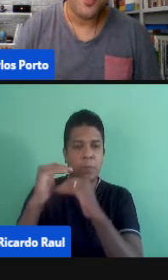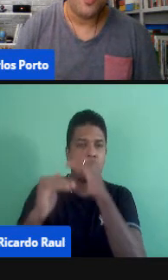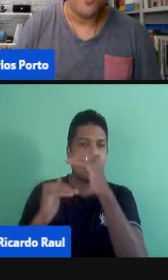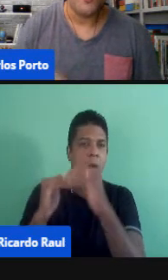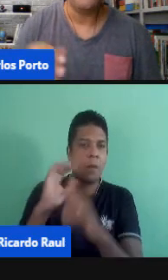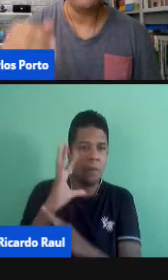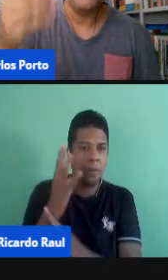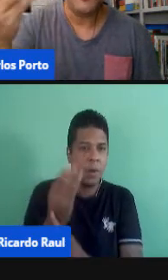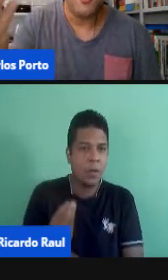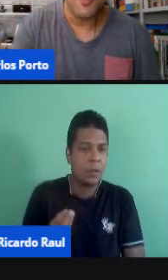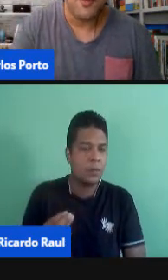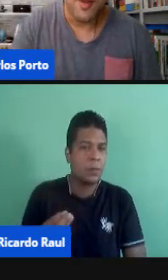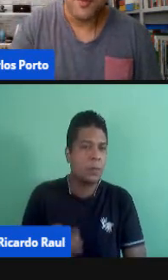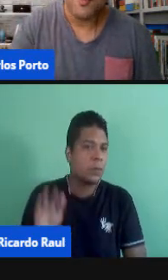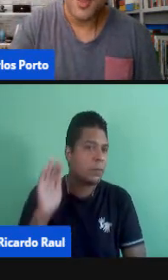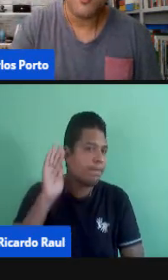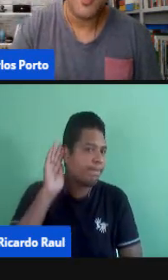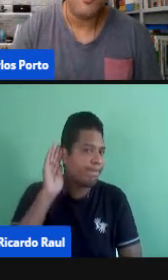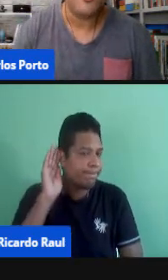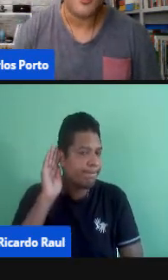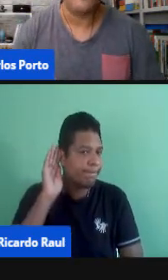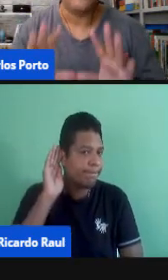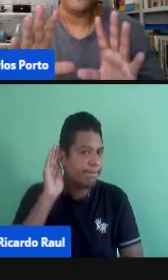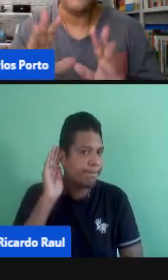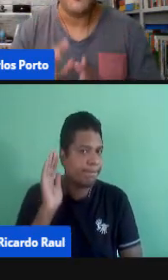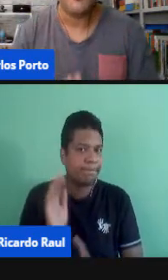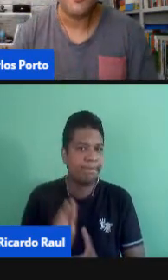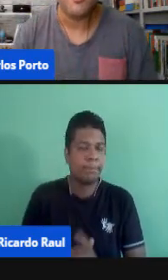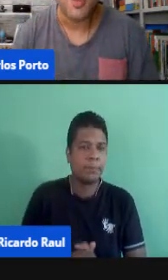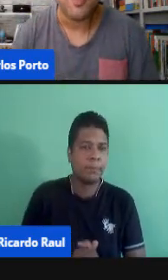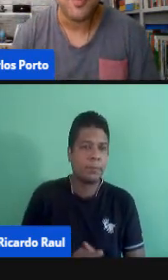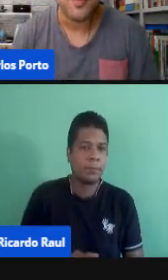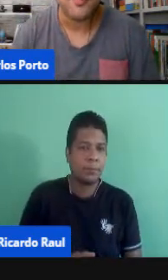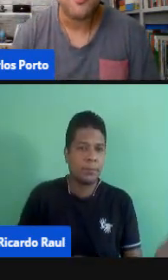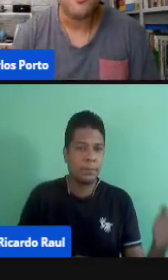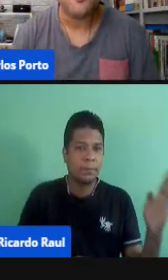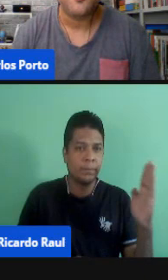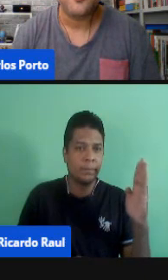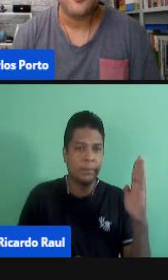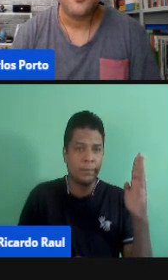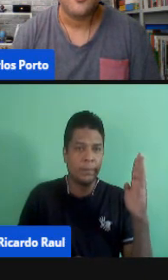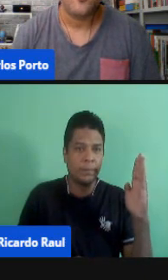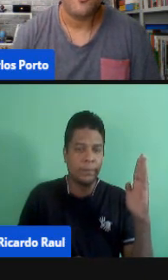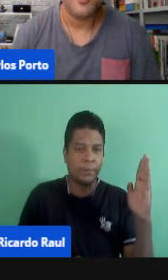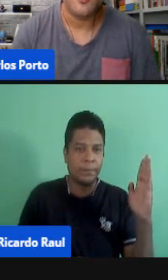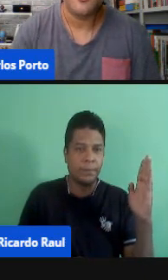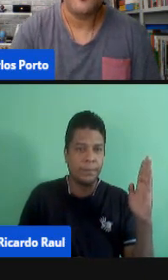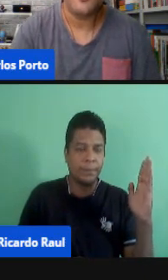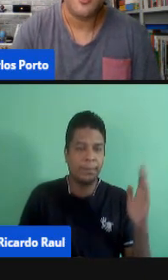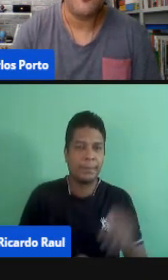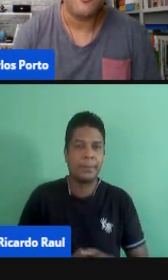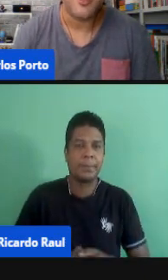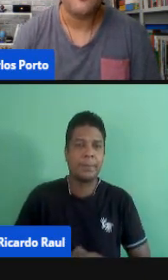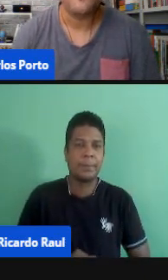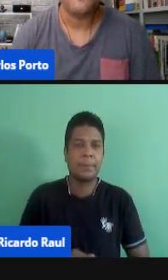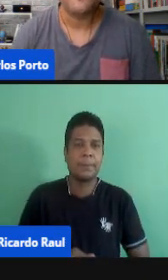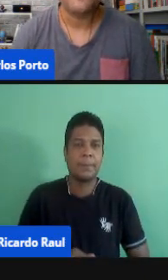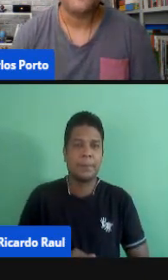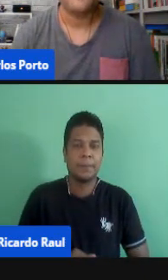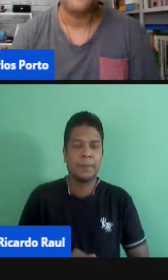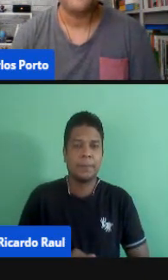quê? Olha o momento que nós vivemos. Passo aqui um slide, olha bem essas imagens. Deixa eu passar aqui o slide, vamos